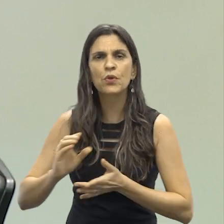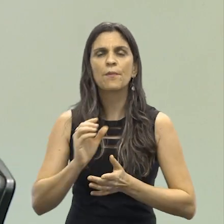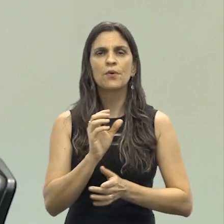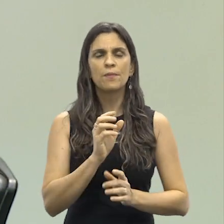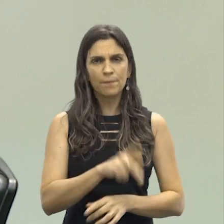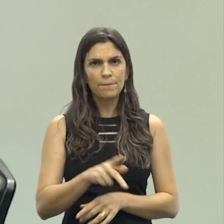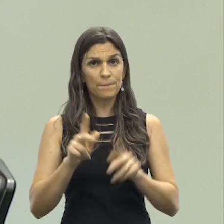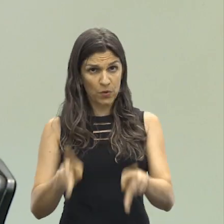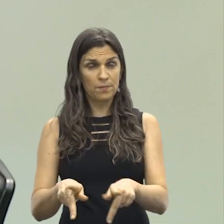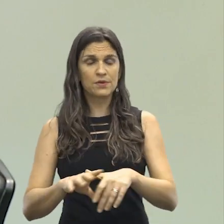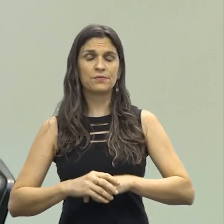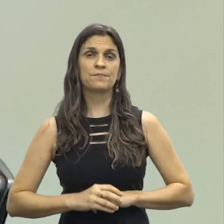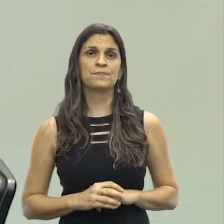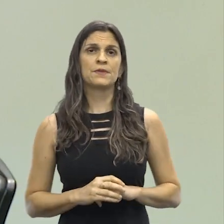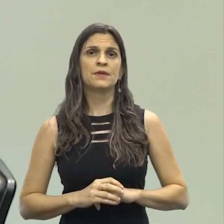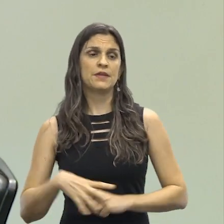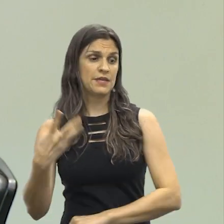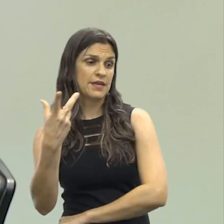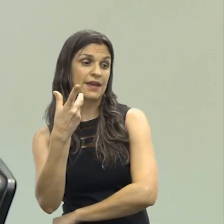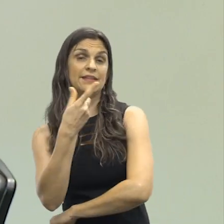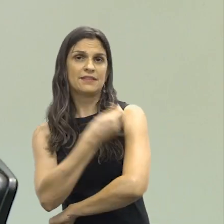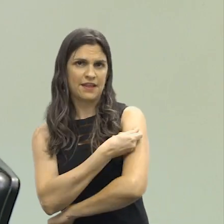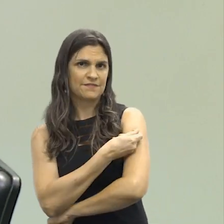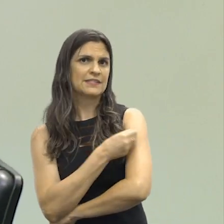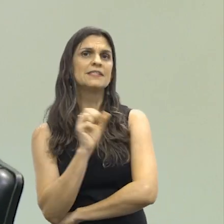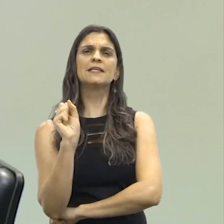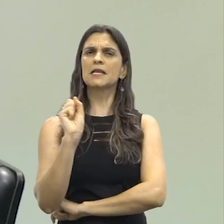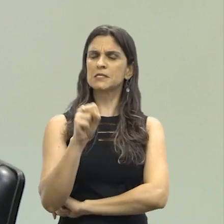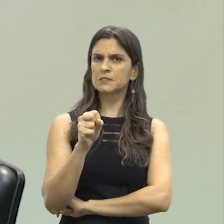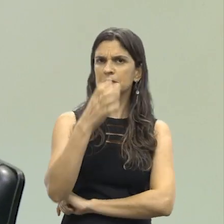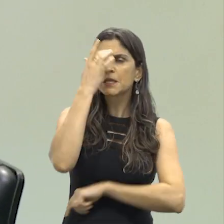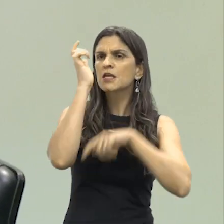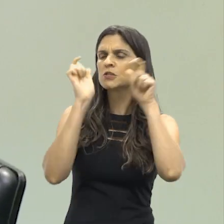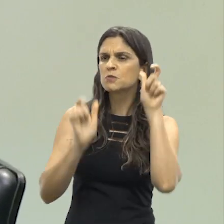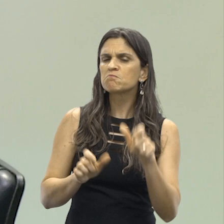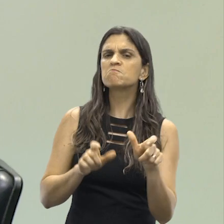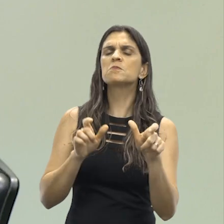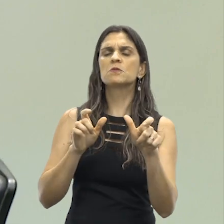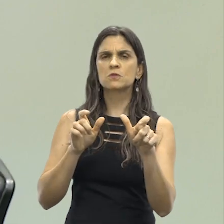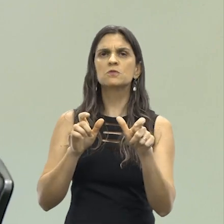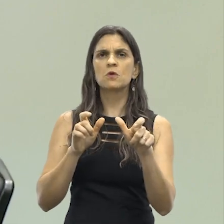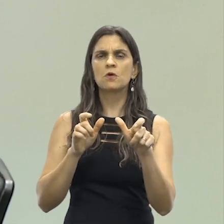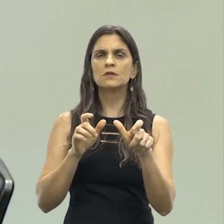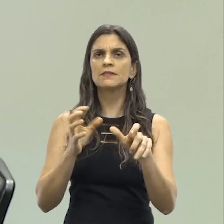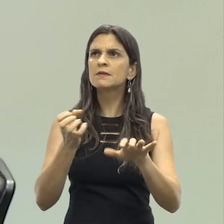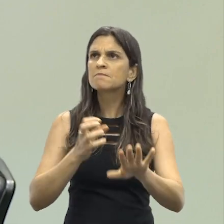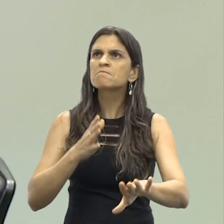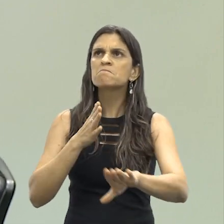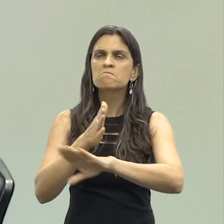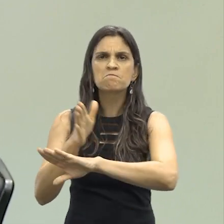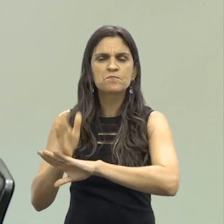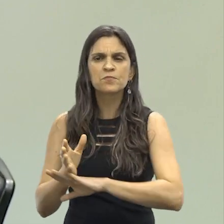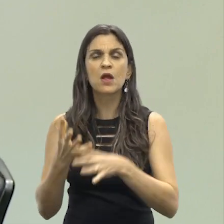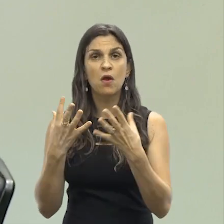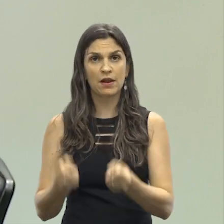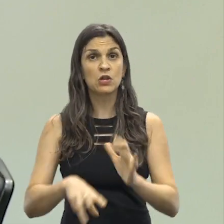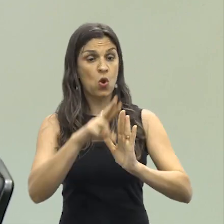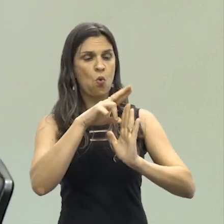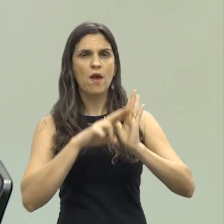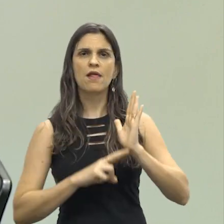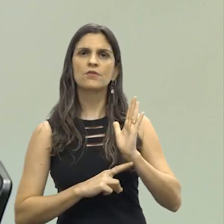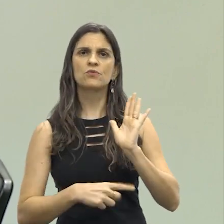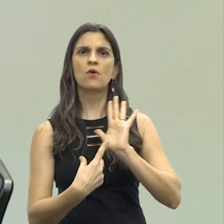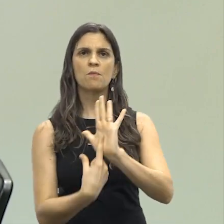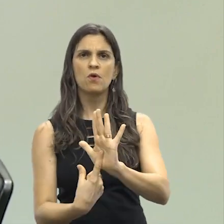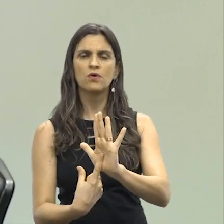que precisa. Com relação à vacina, há uma grande procura, sim. É bem importante até um relatório que nós emitimos agora, somente